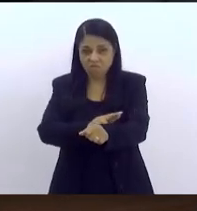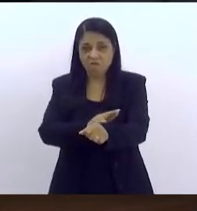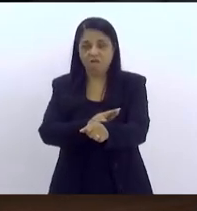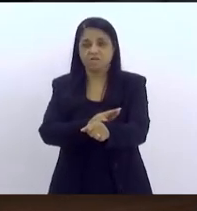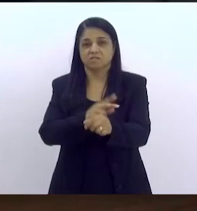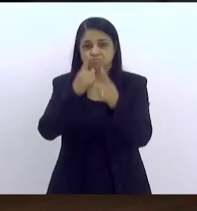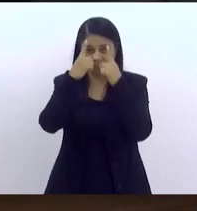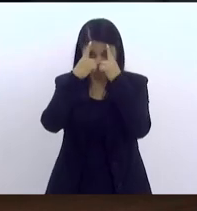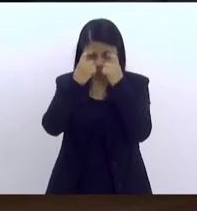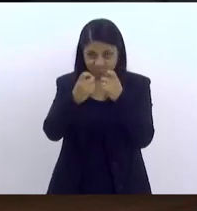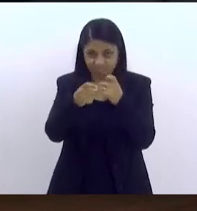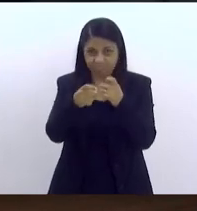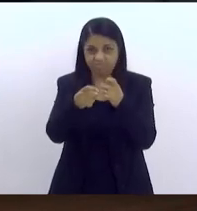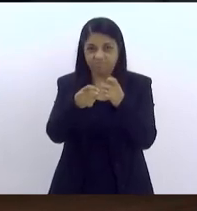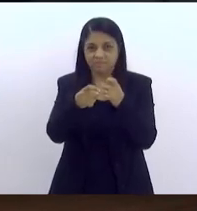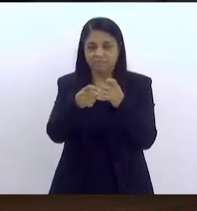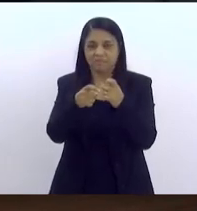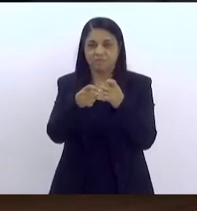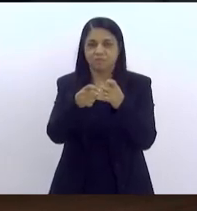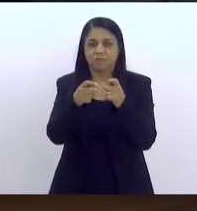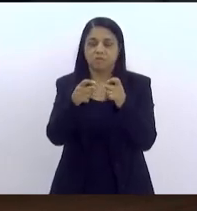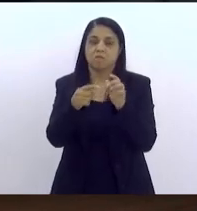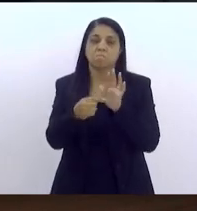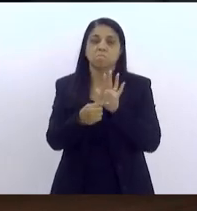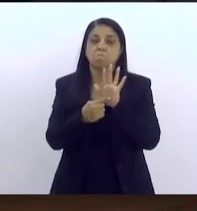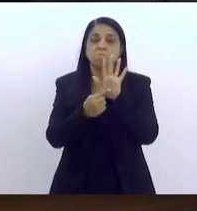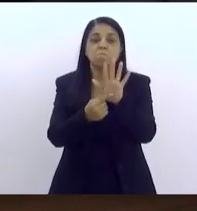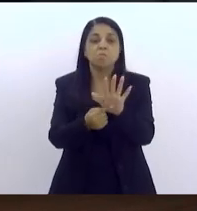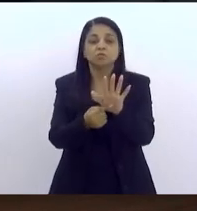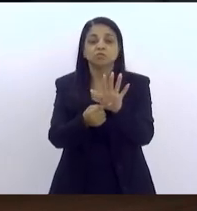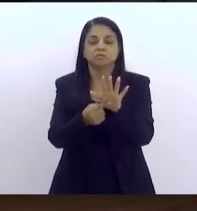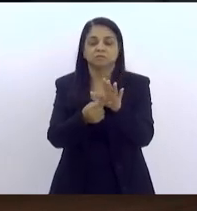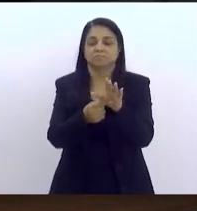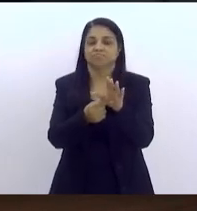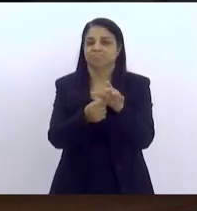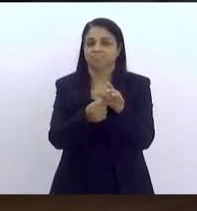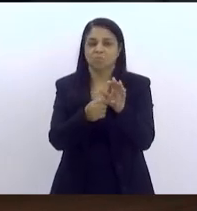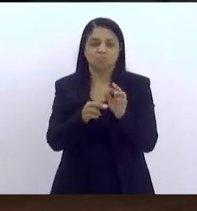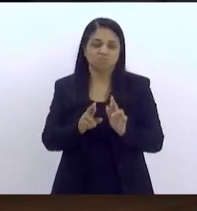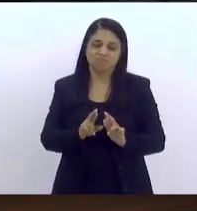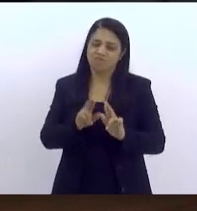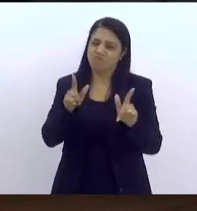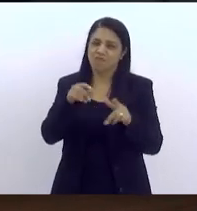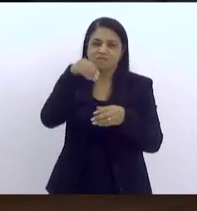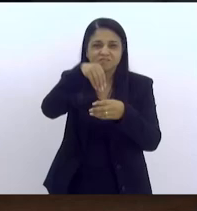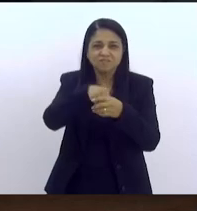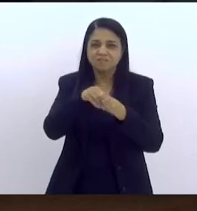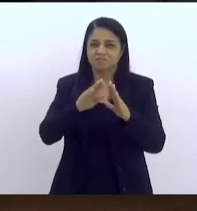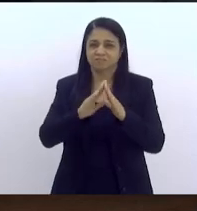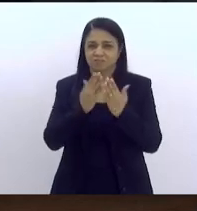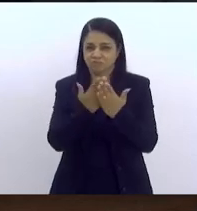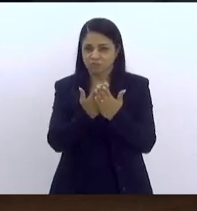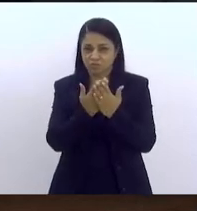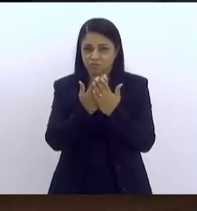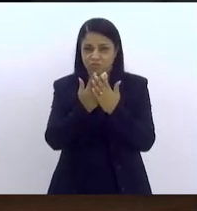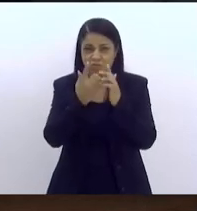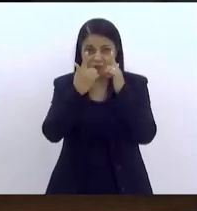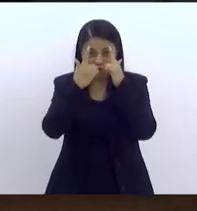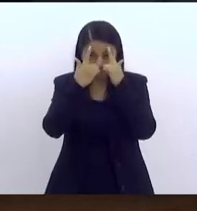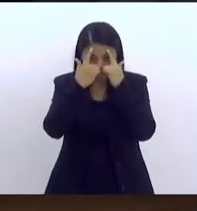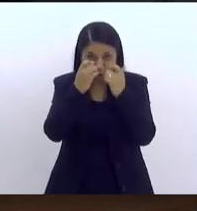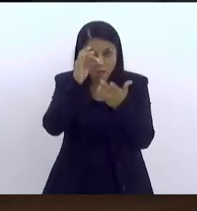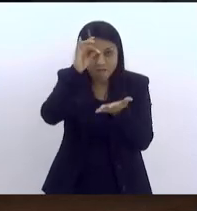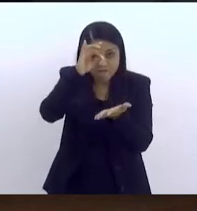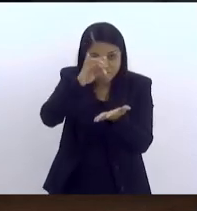como violência não é o retrato de violência no âmbito escolar porque violência no âmbito